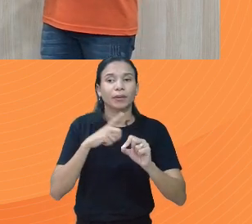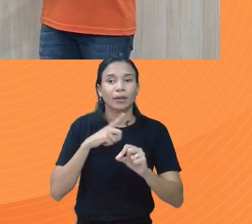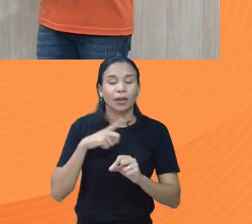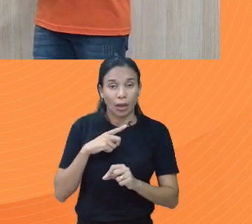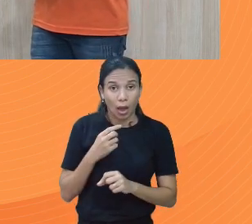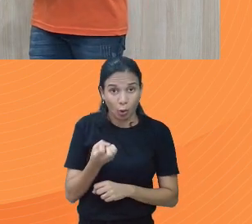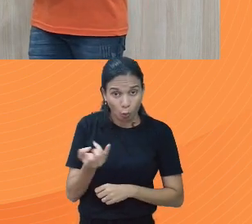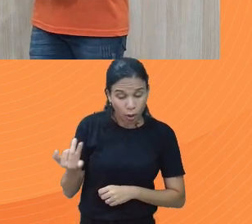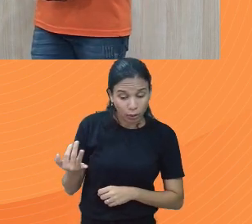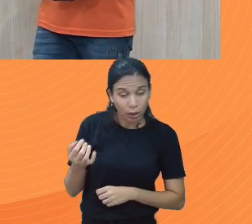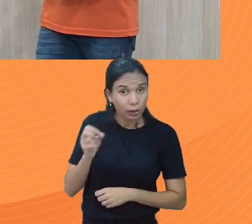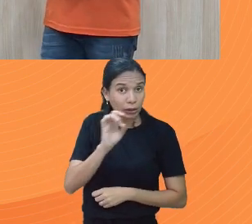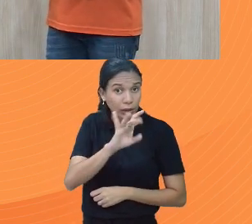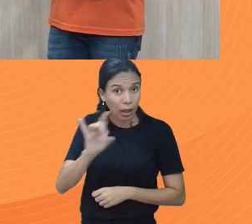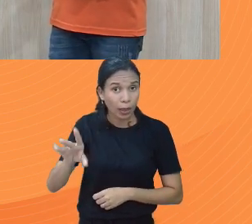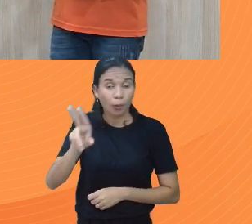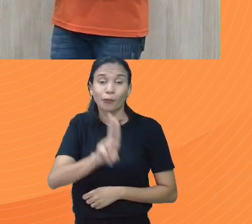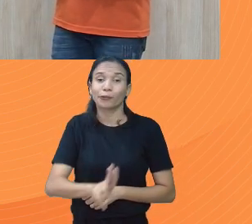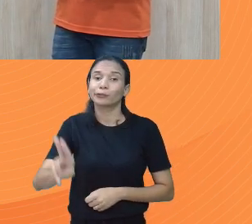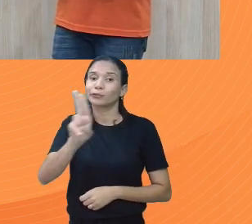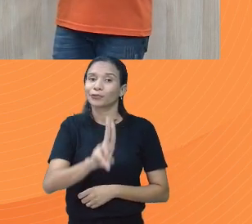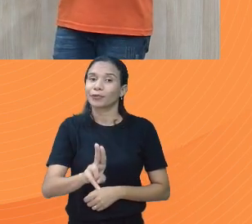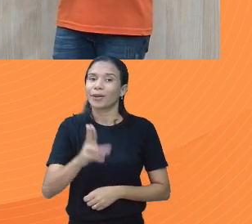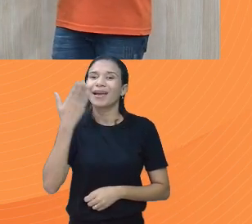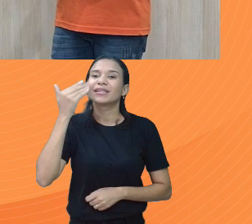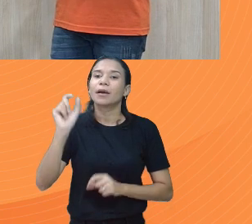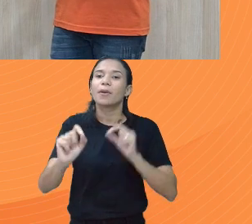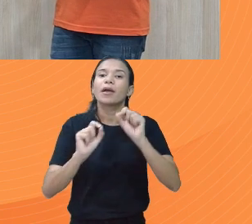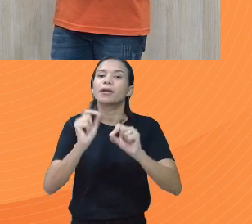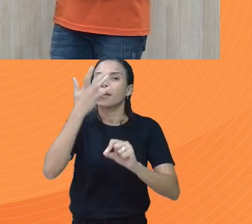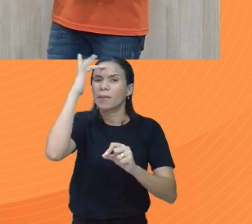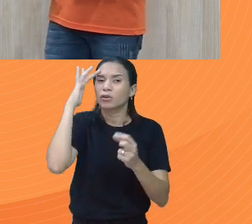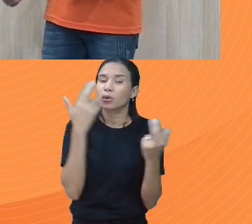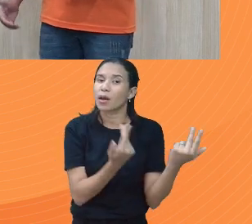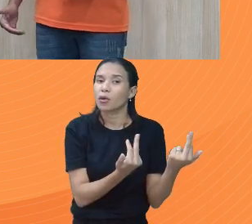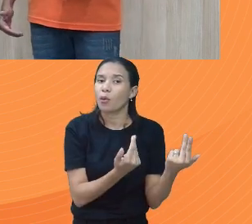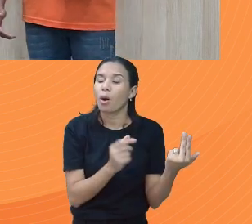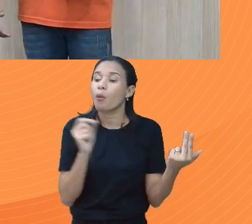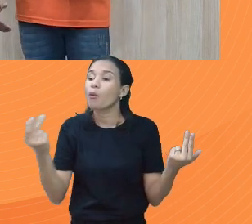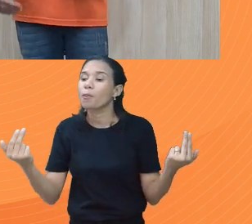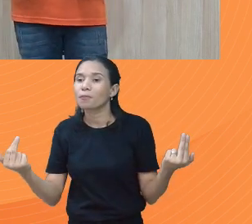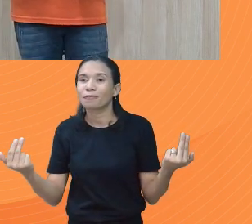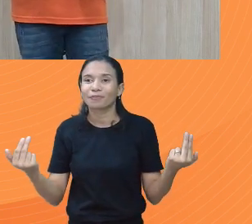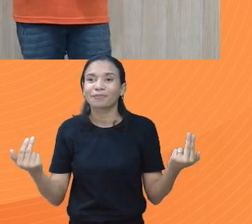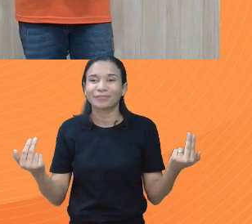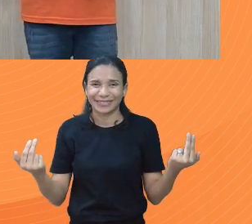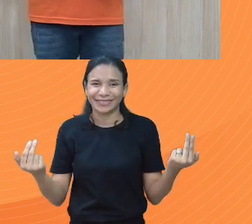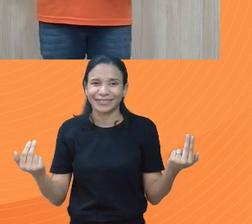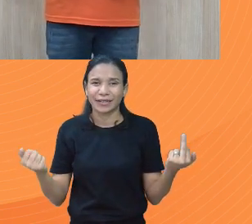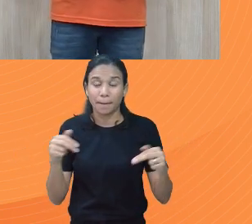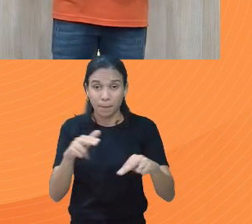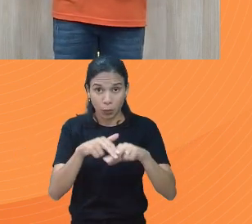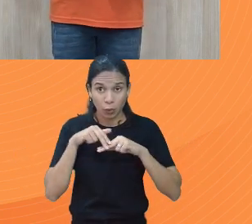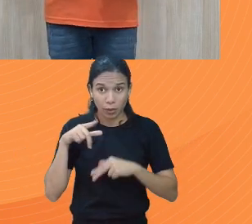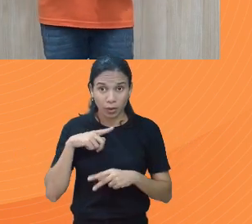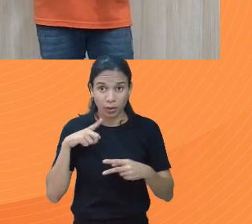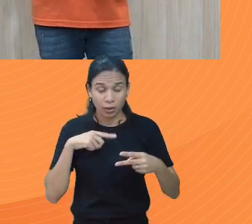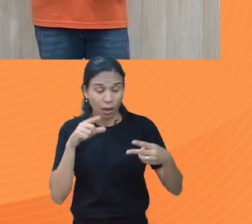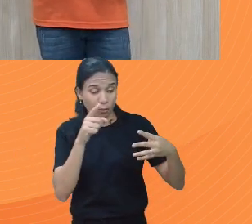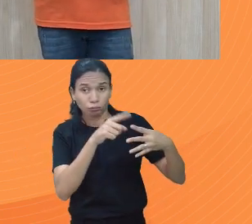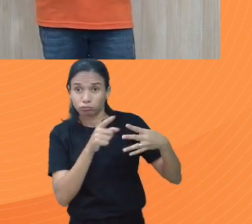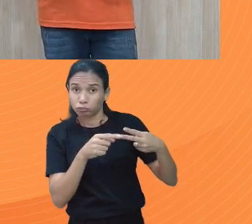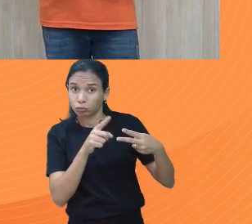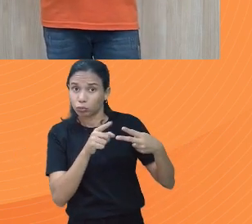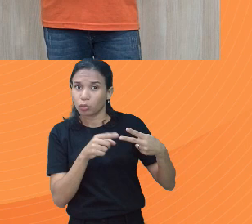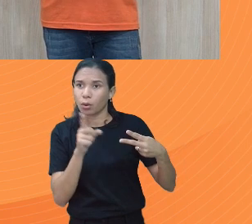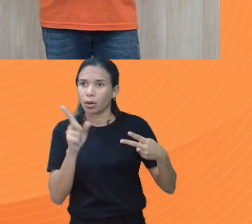a quanto cada um gastou e quer saber quem gastou igual a quem. Então, tem duas frações aí